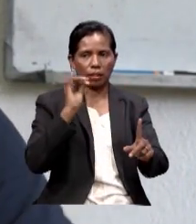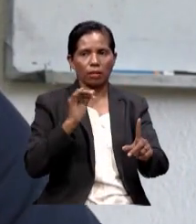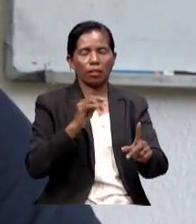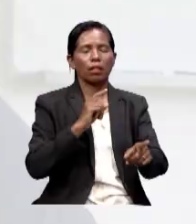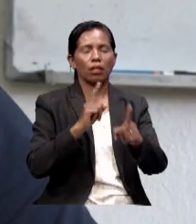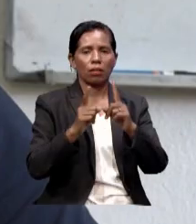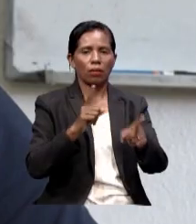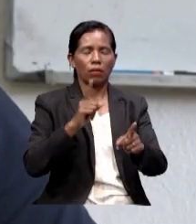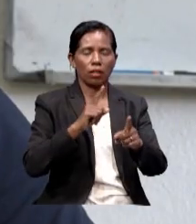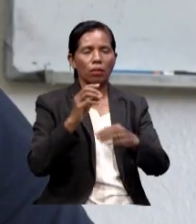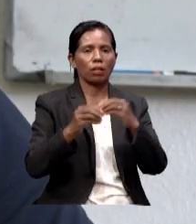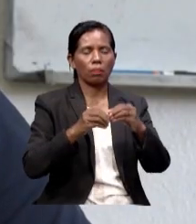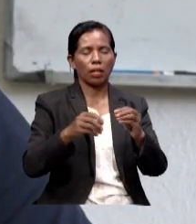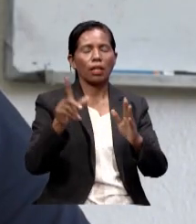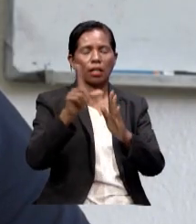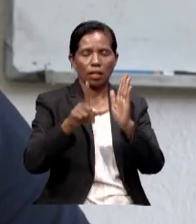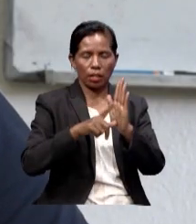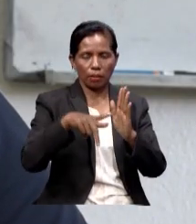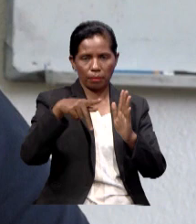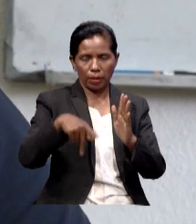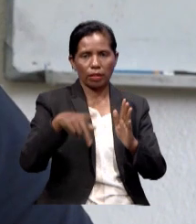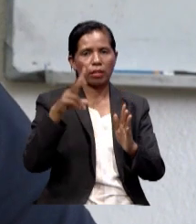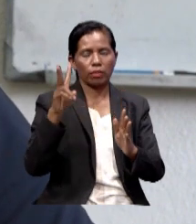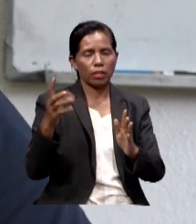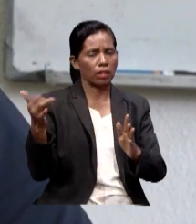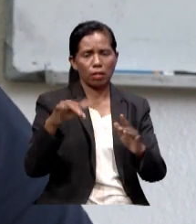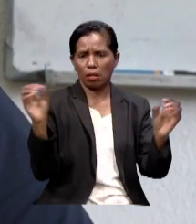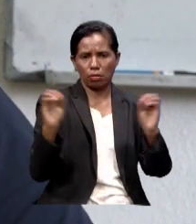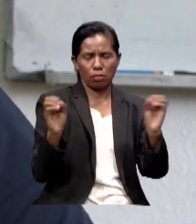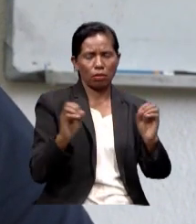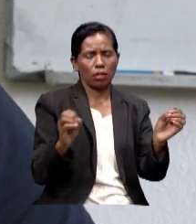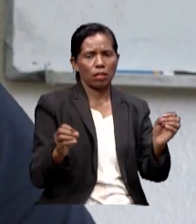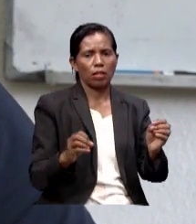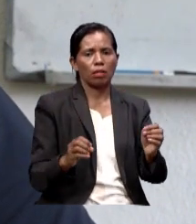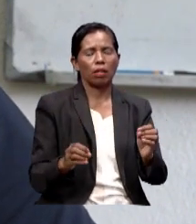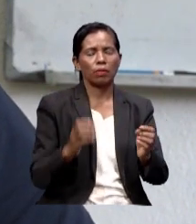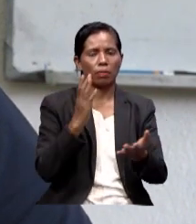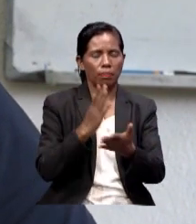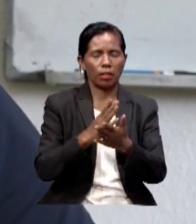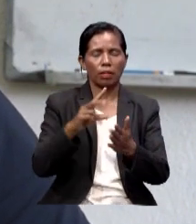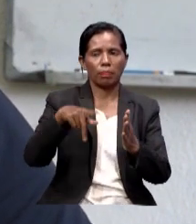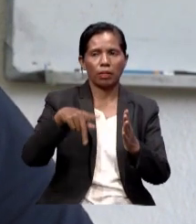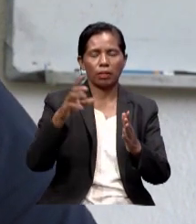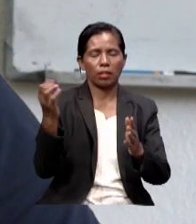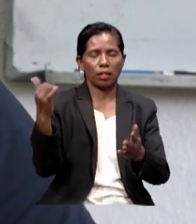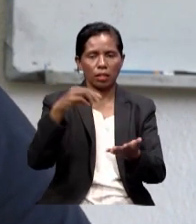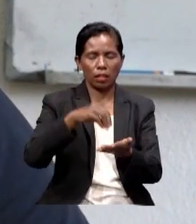eleição, tem colhera. Nessa propaganda política de ser lá conhecida, que todo tempo eleição, ona ser como está o atirar,